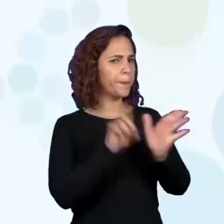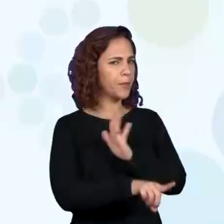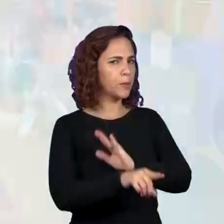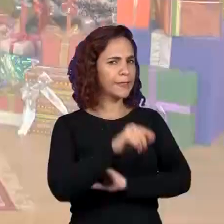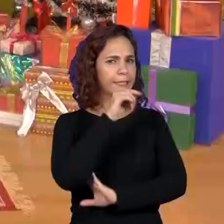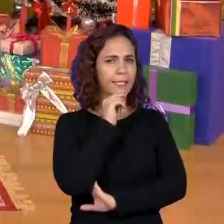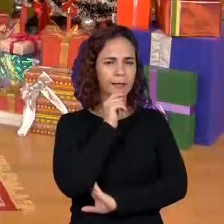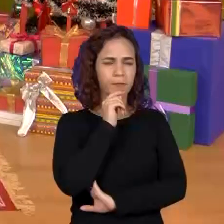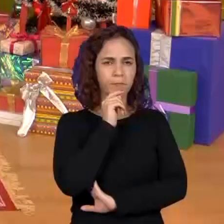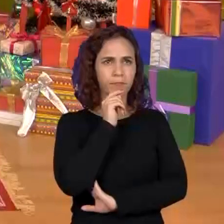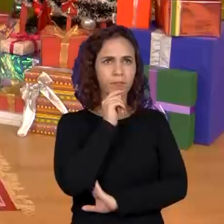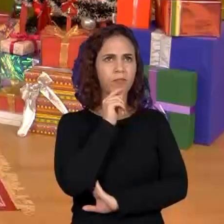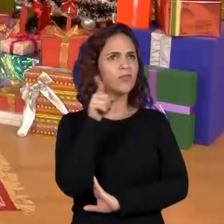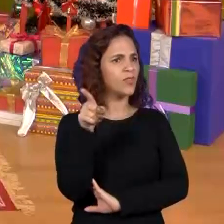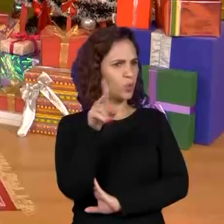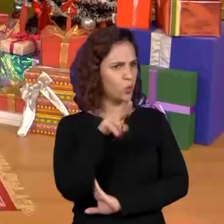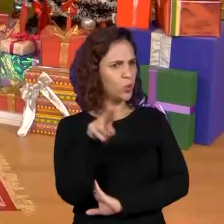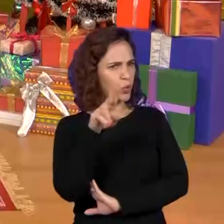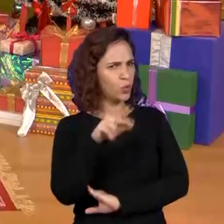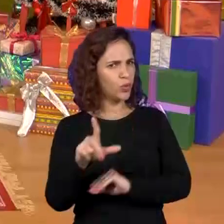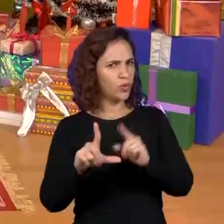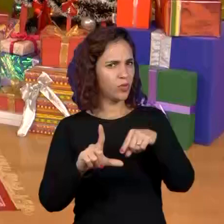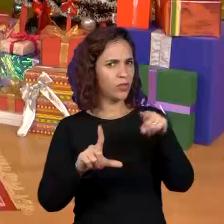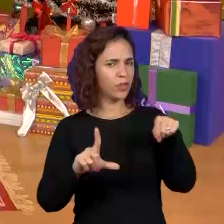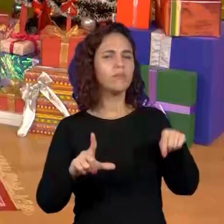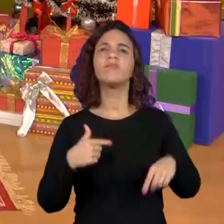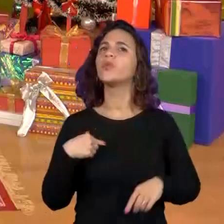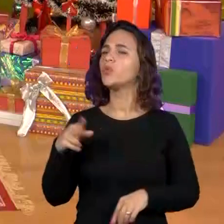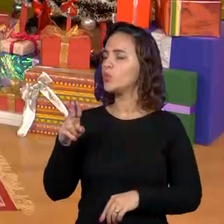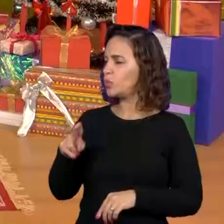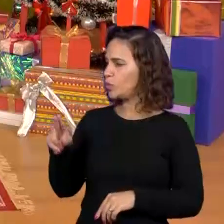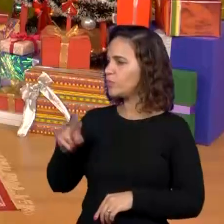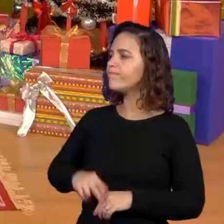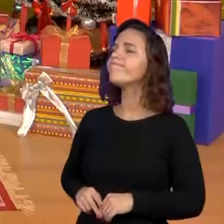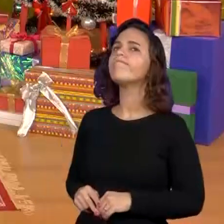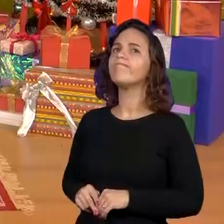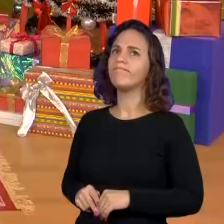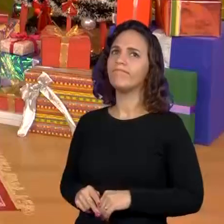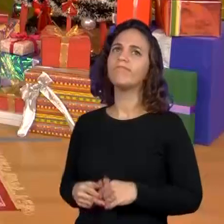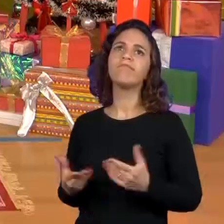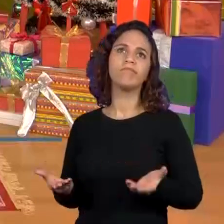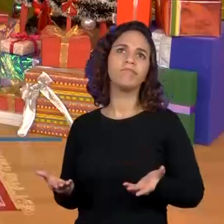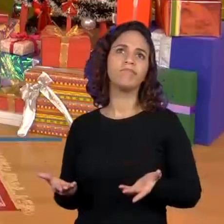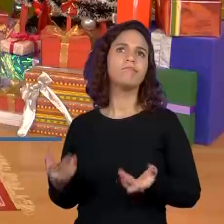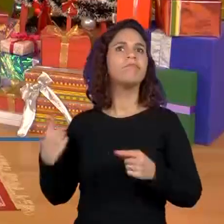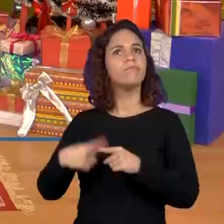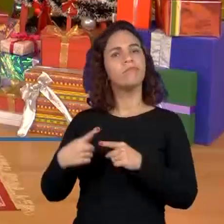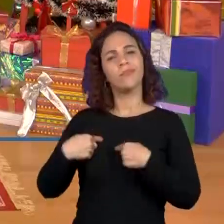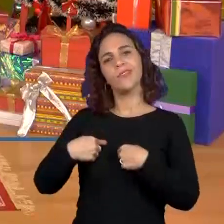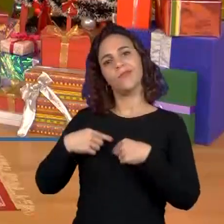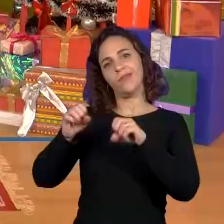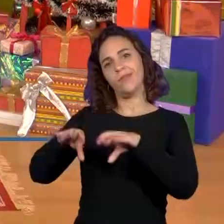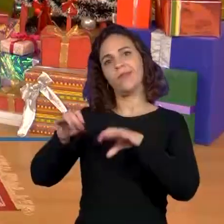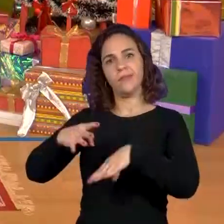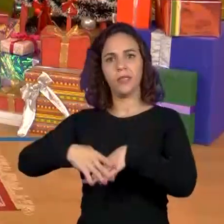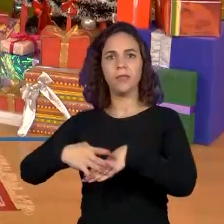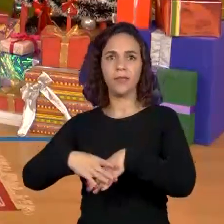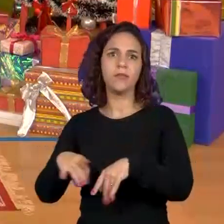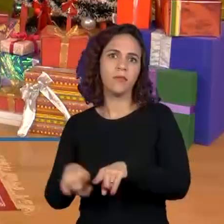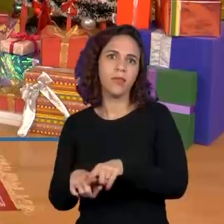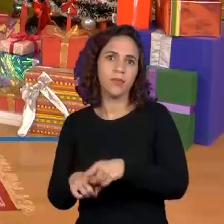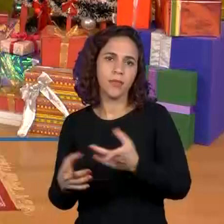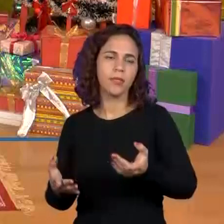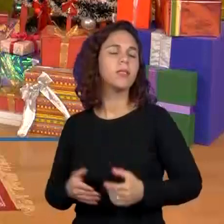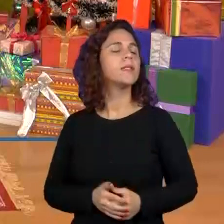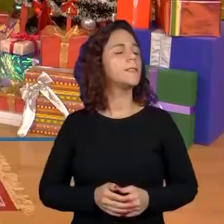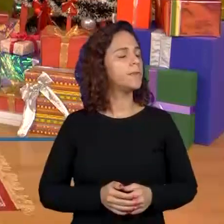agora. Você usa gráficos? Uso. Bastante. Bastante, né? Porque às vezes também dou aula de matemática, a gente usa muitos gráficos. Então, usa